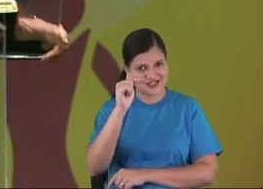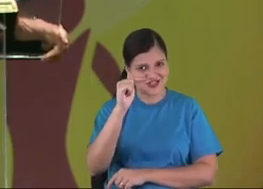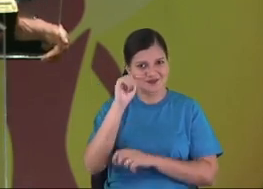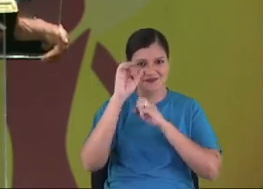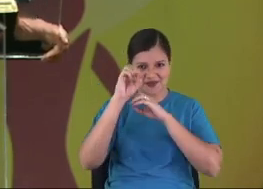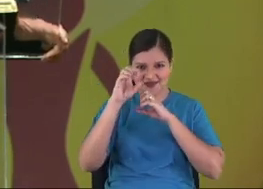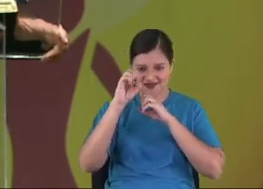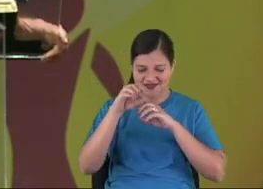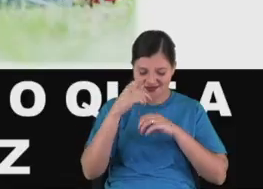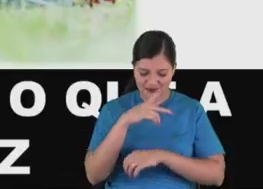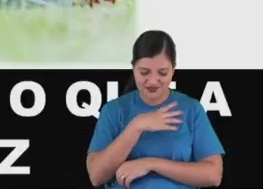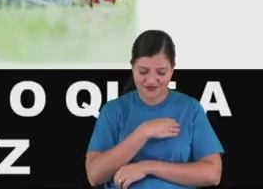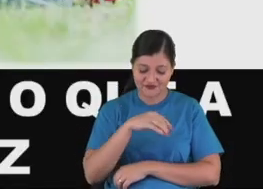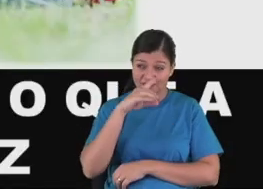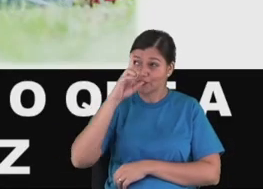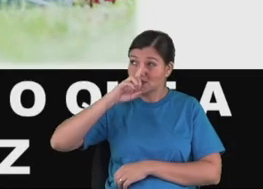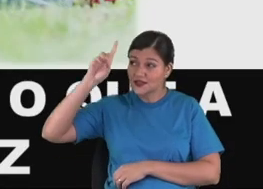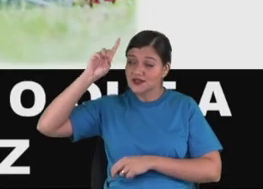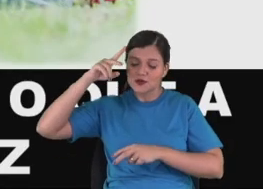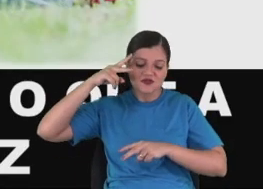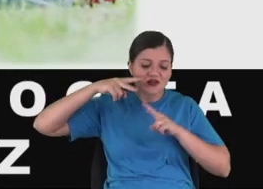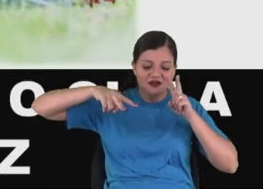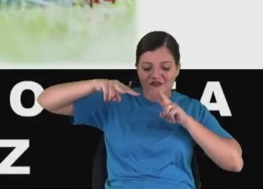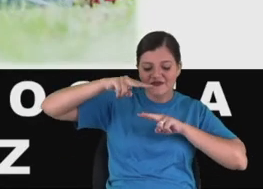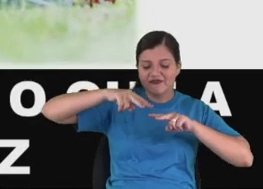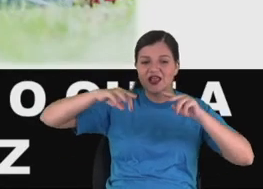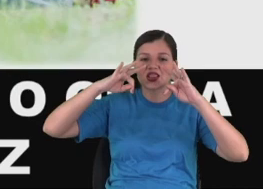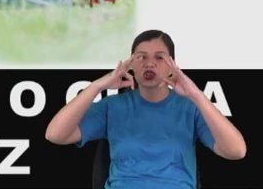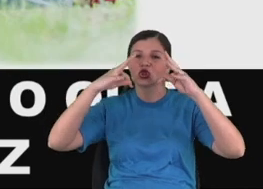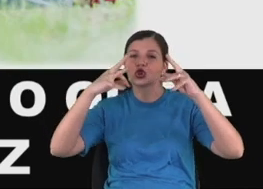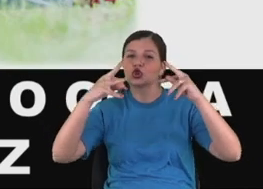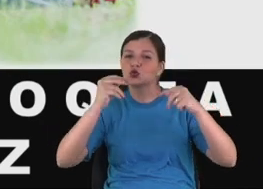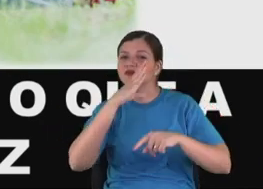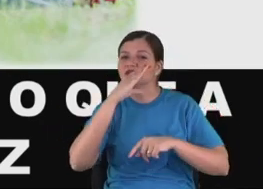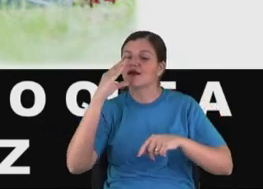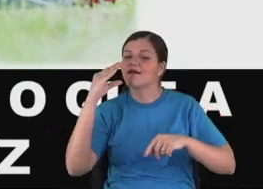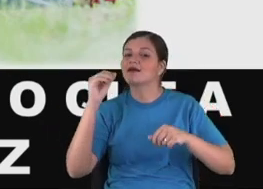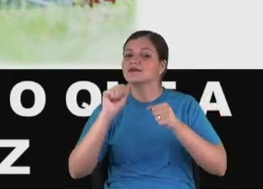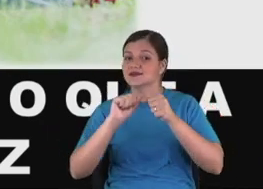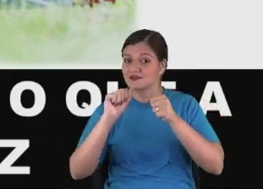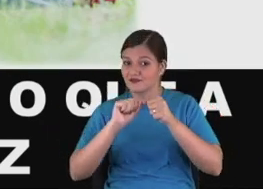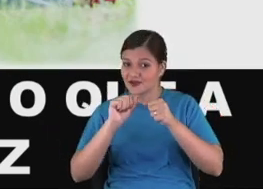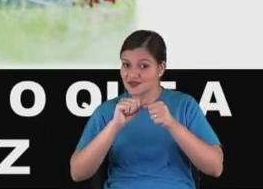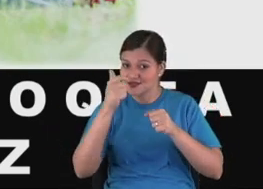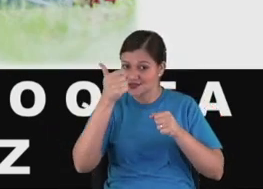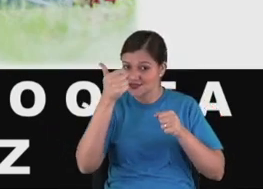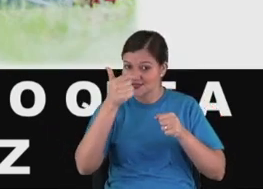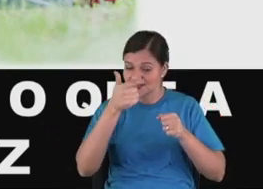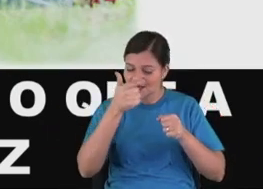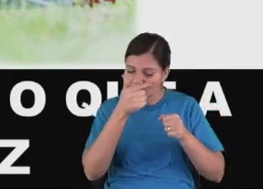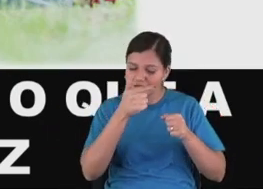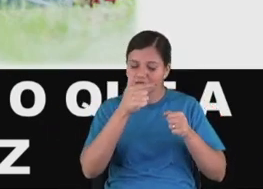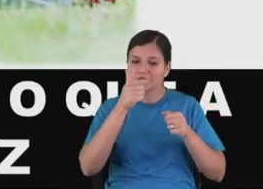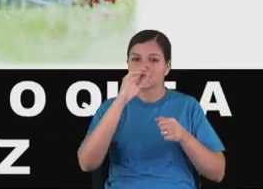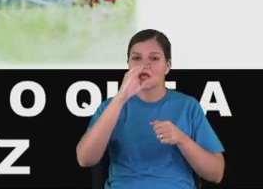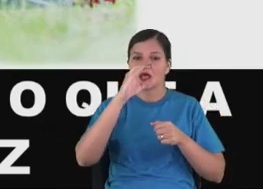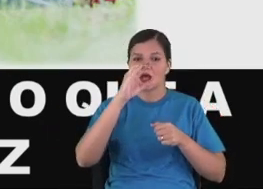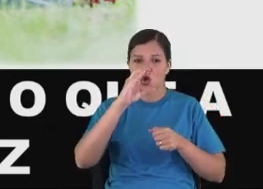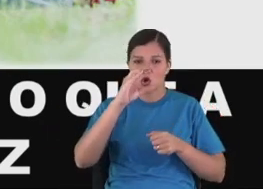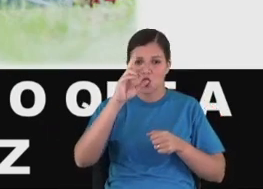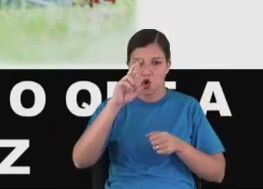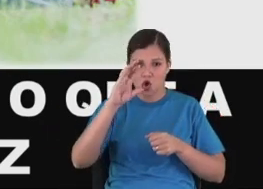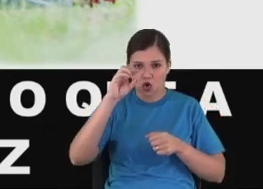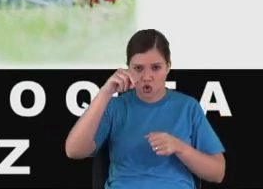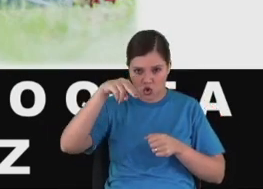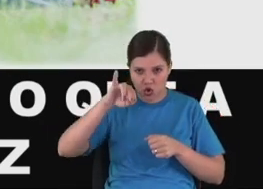vê tudo que a criança faz. Ele vê tudo. 2 Crônicas, capítulo 16, verso 9. Os olhos do Senhor rodeiam